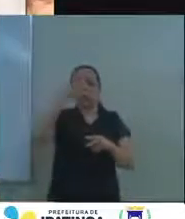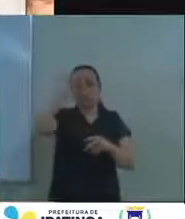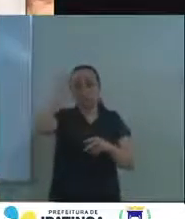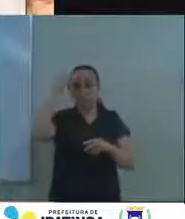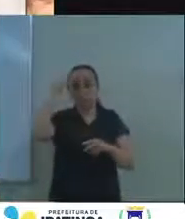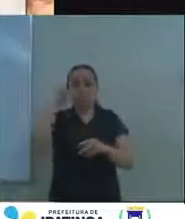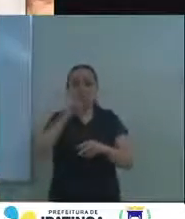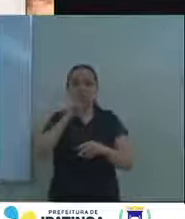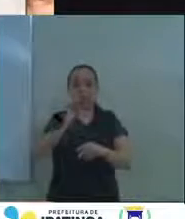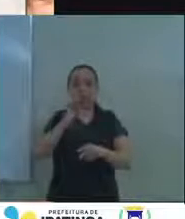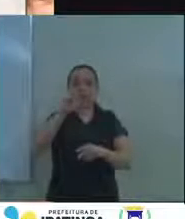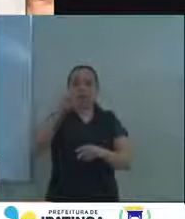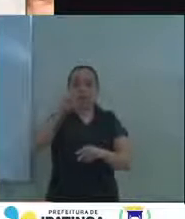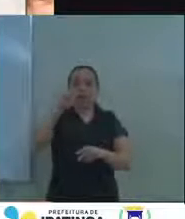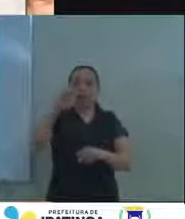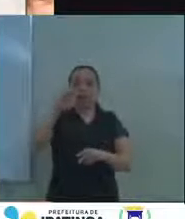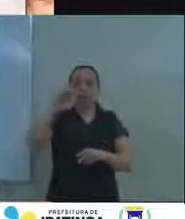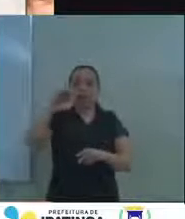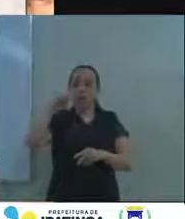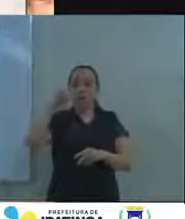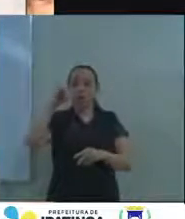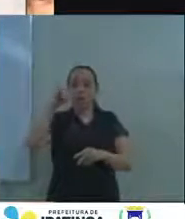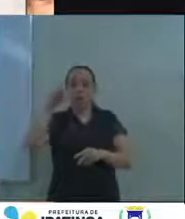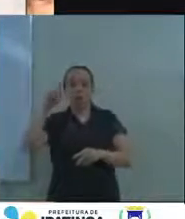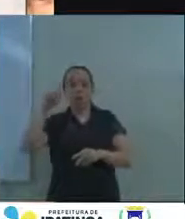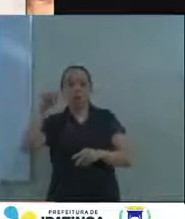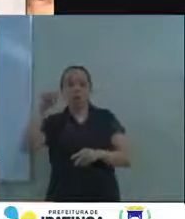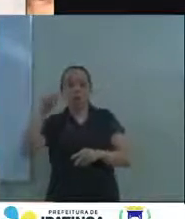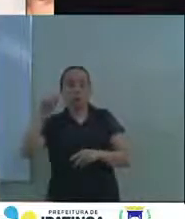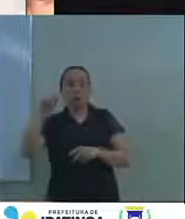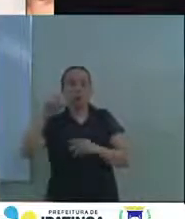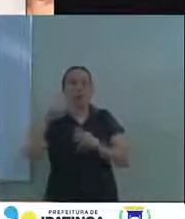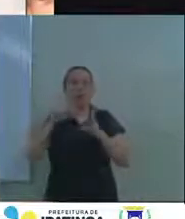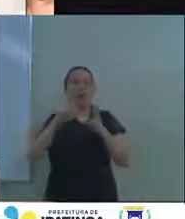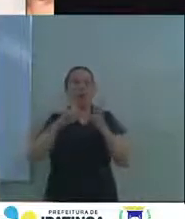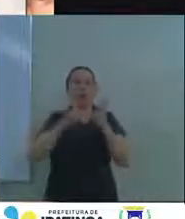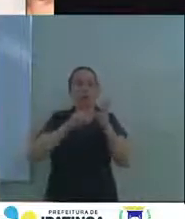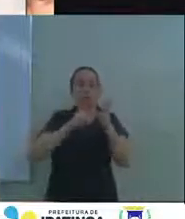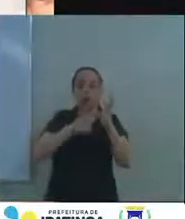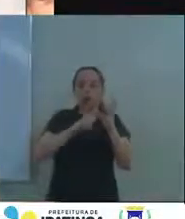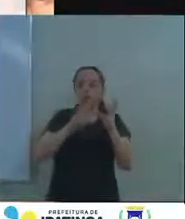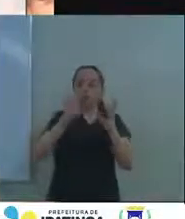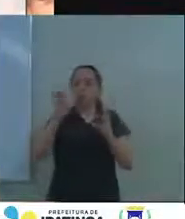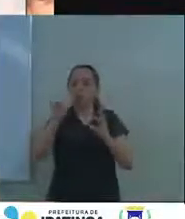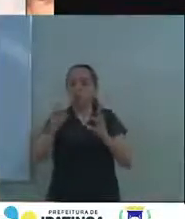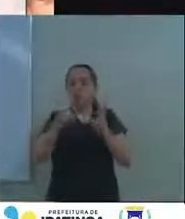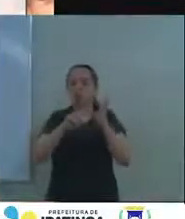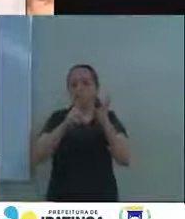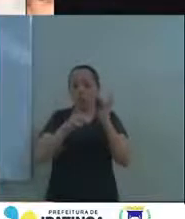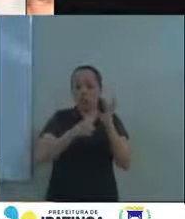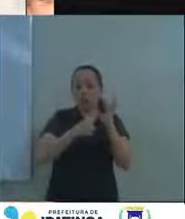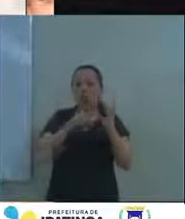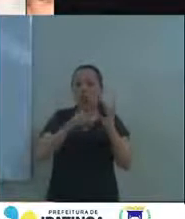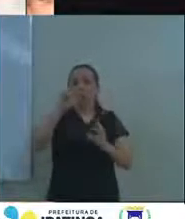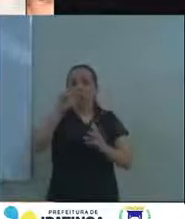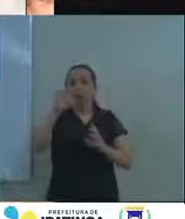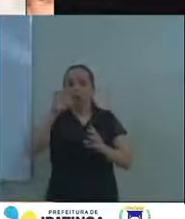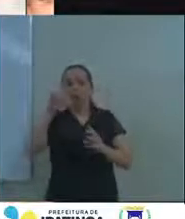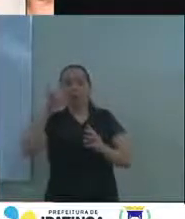vogais. Ei, u, a, o, ei, i, o, ai. O, e, a, i, u, a,